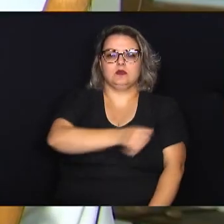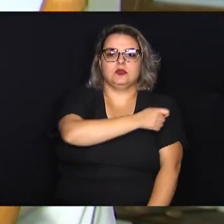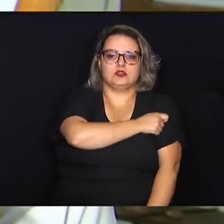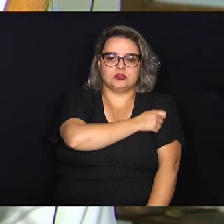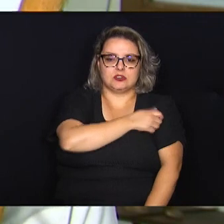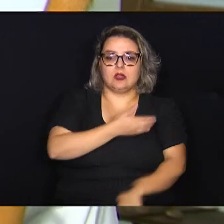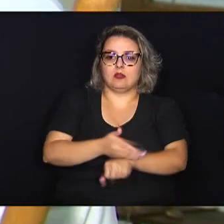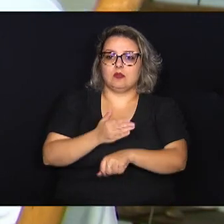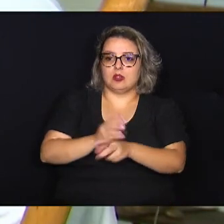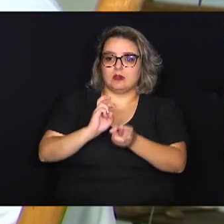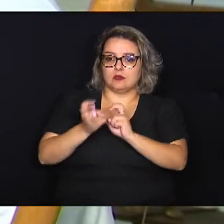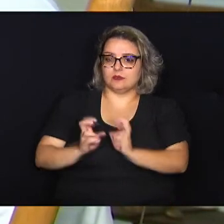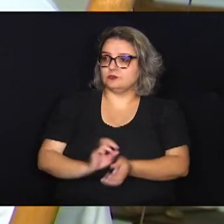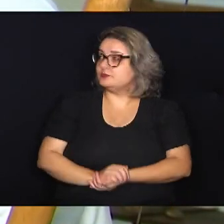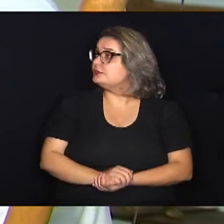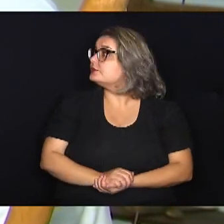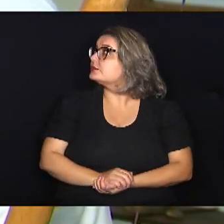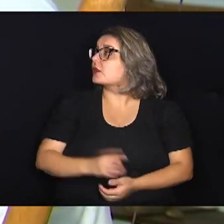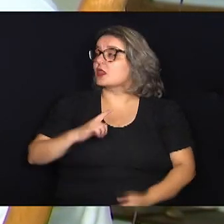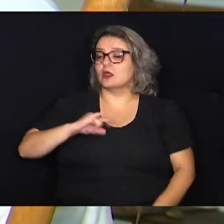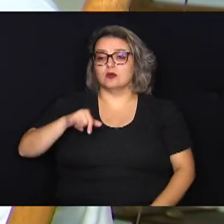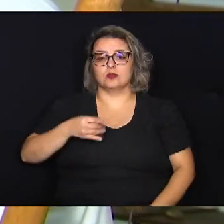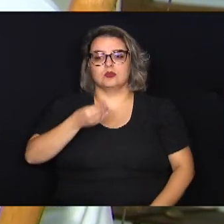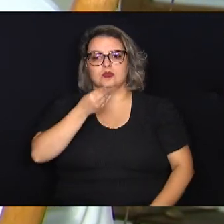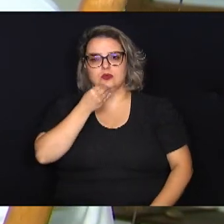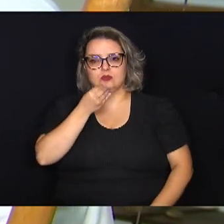tive a oportunidade, né, de